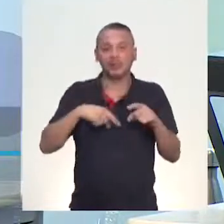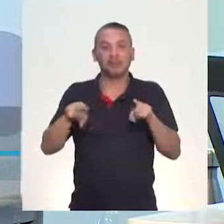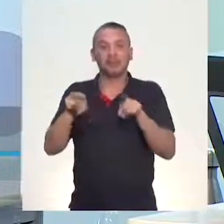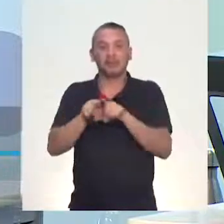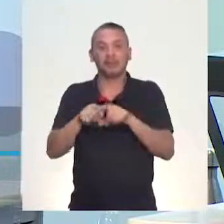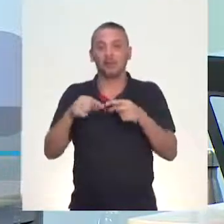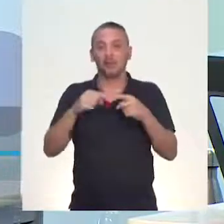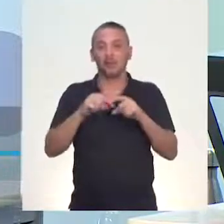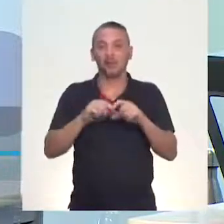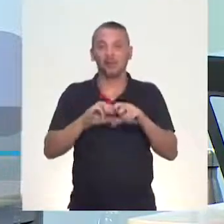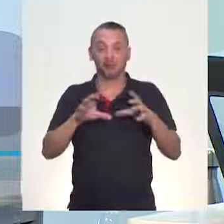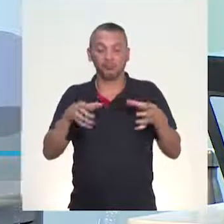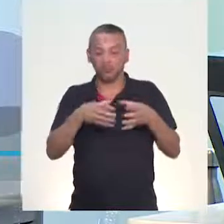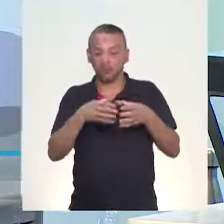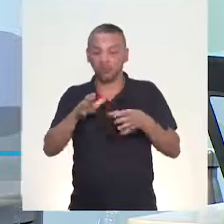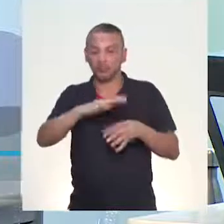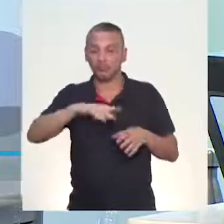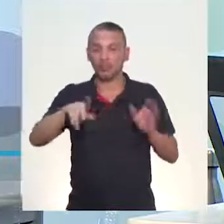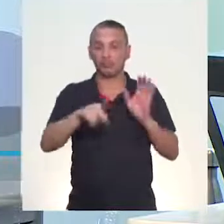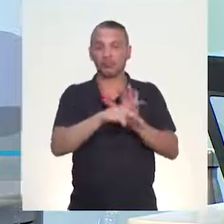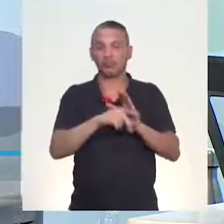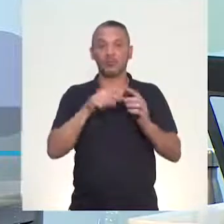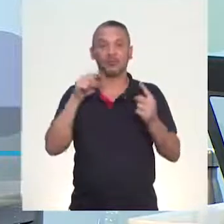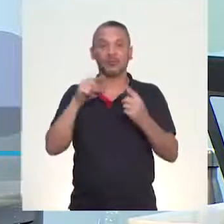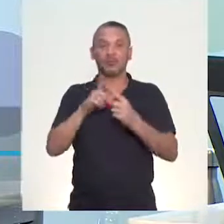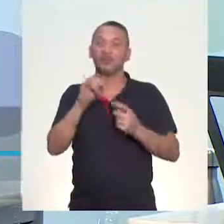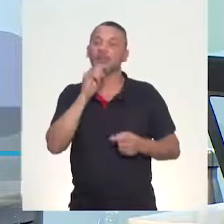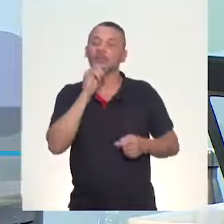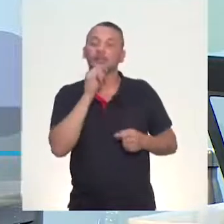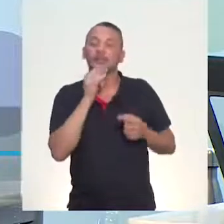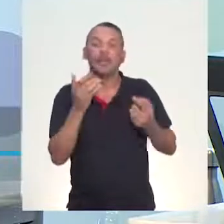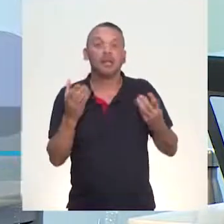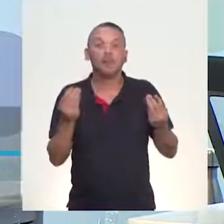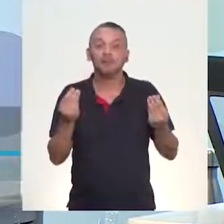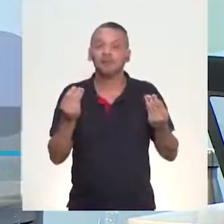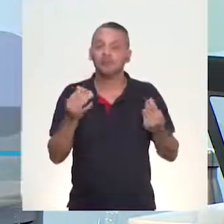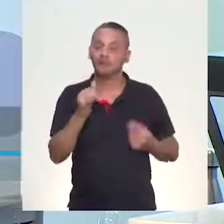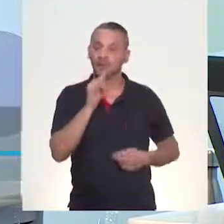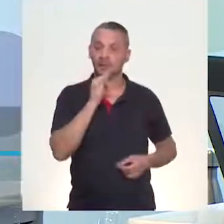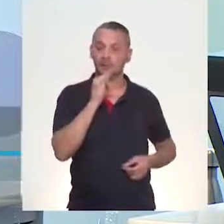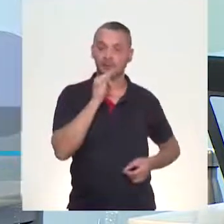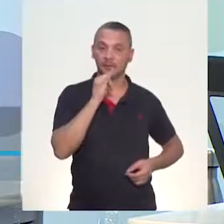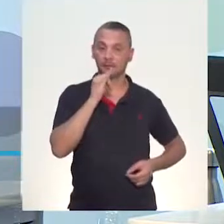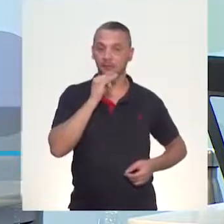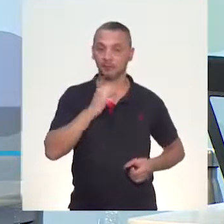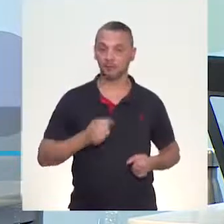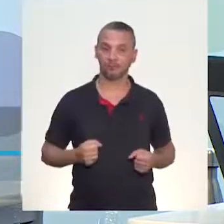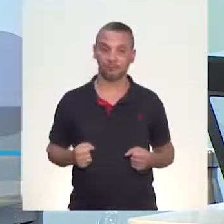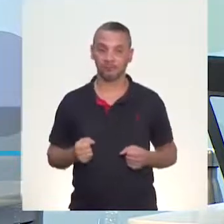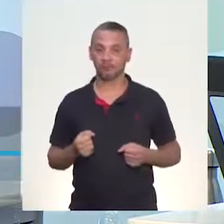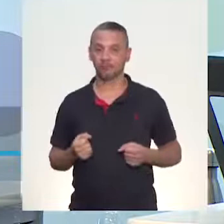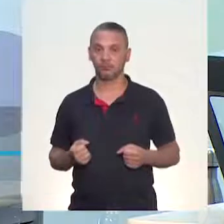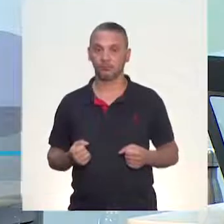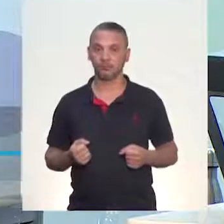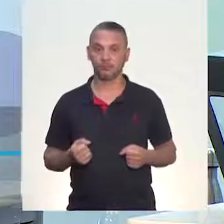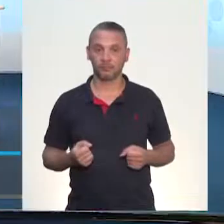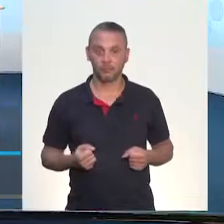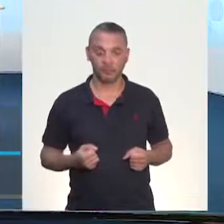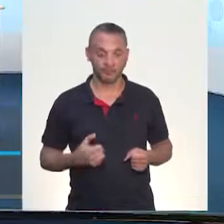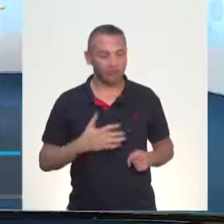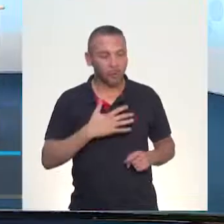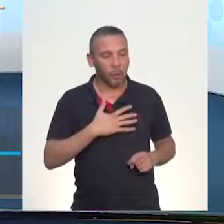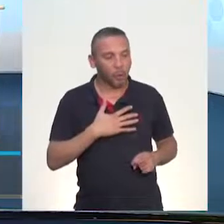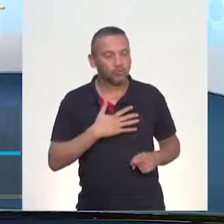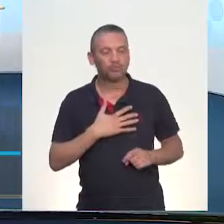bastante homogeneizador num sentido assim, né? Por exemplo, gosto não se